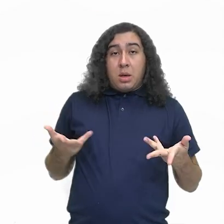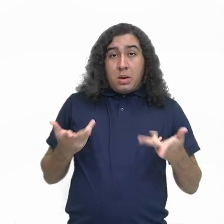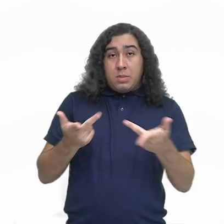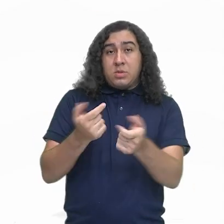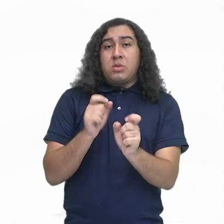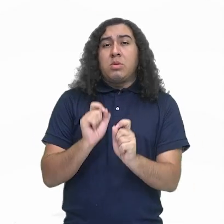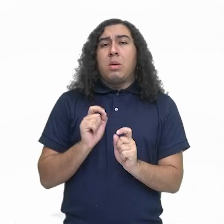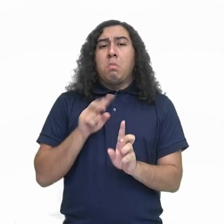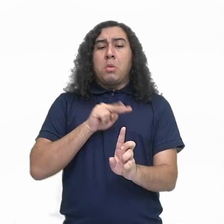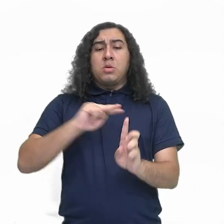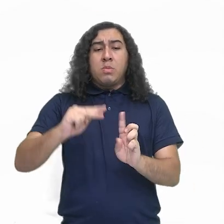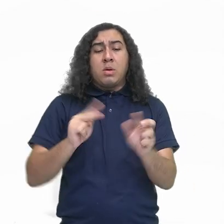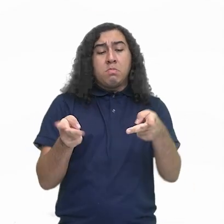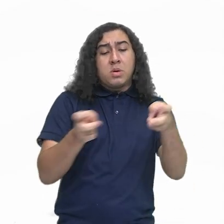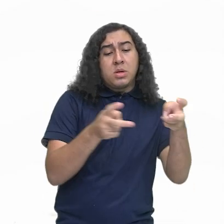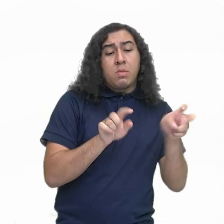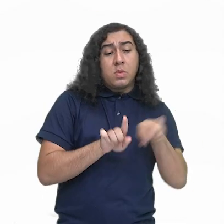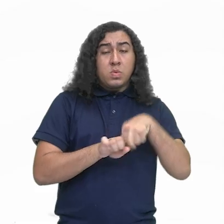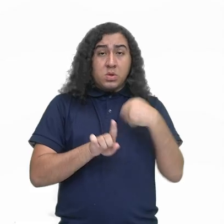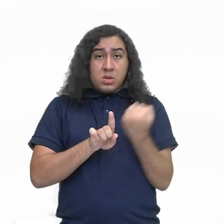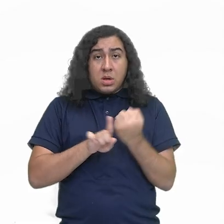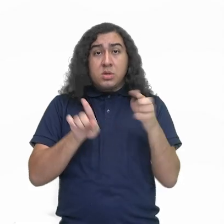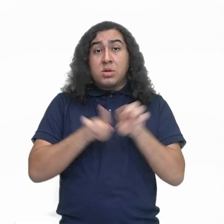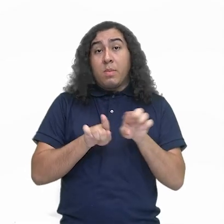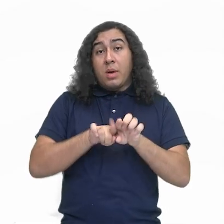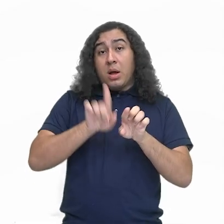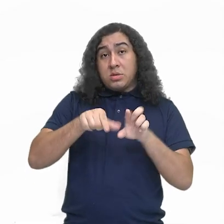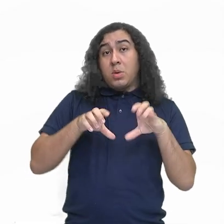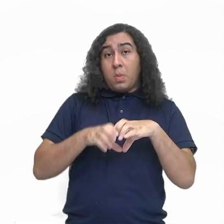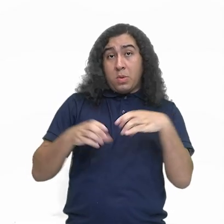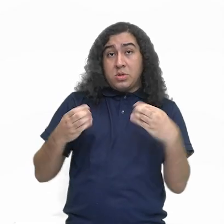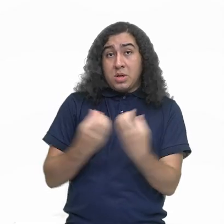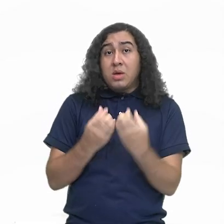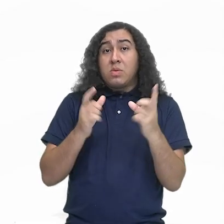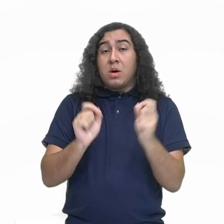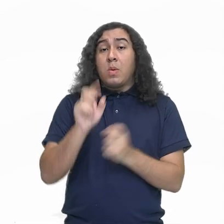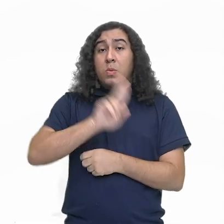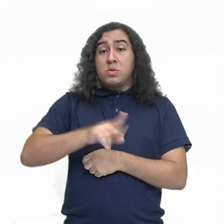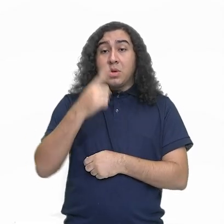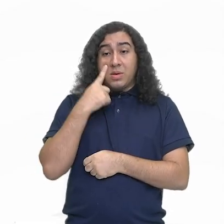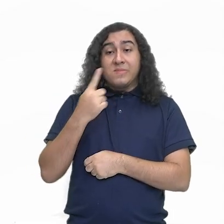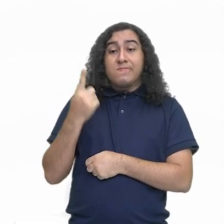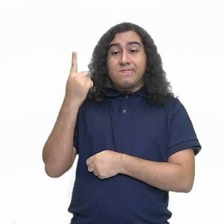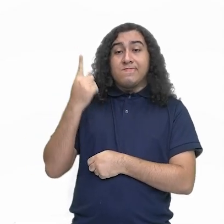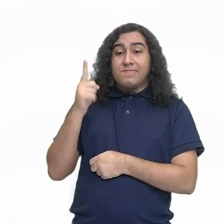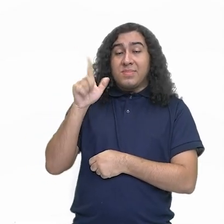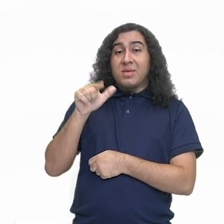para olhar esta sociedade, esta comunidade através desse olhar